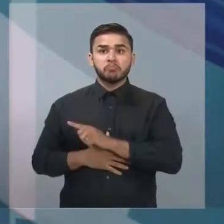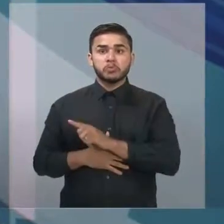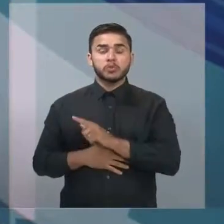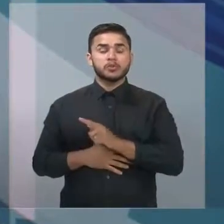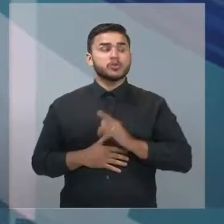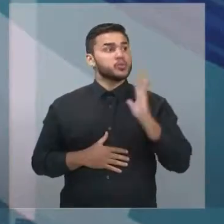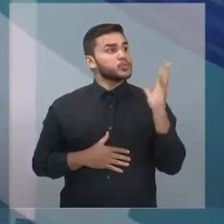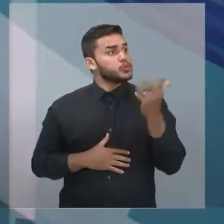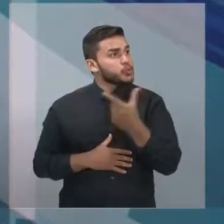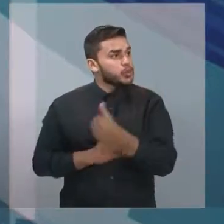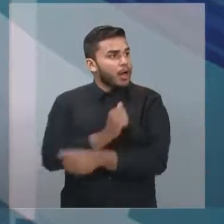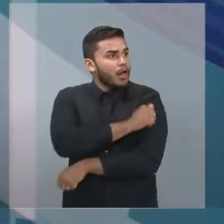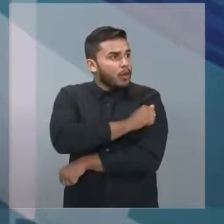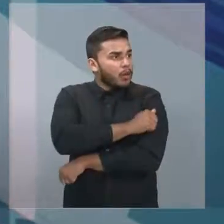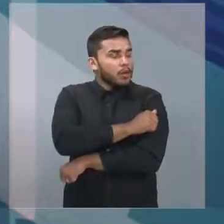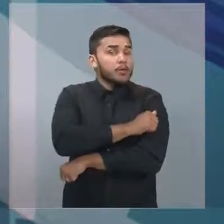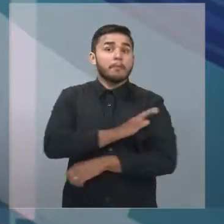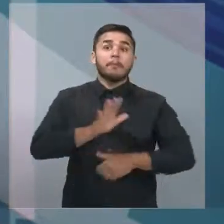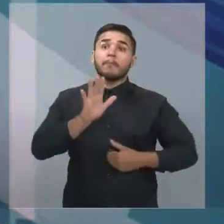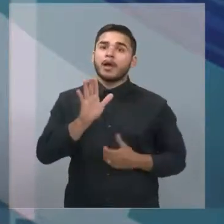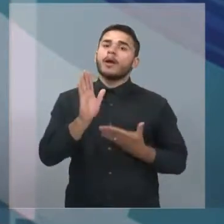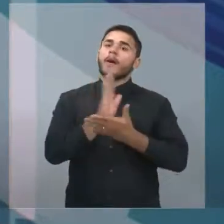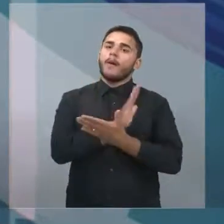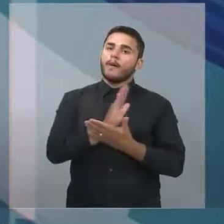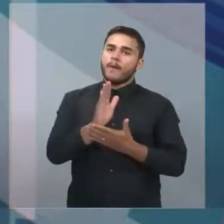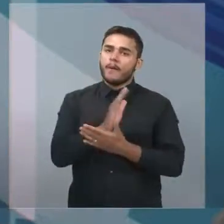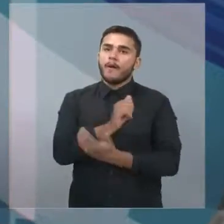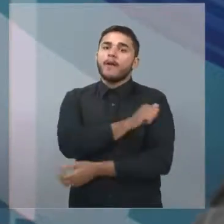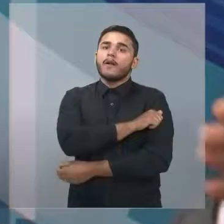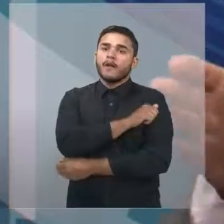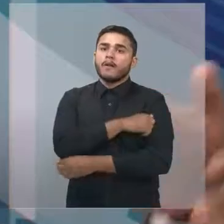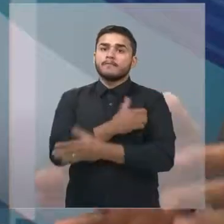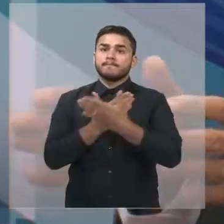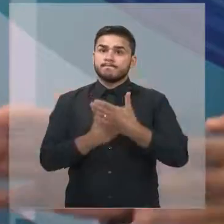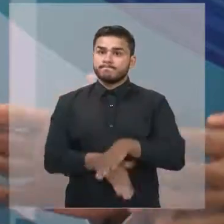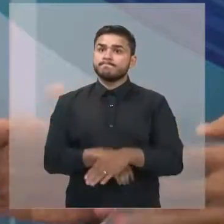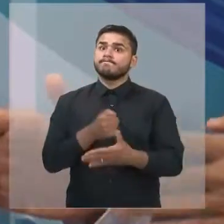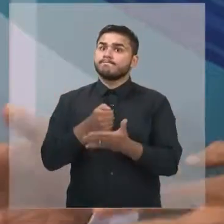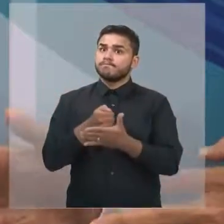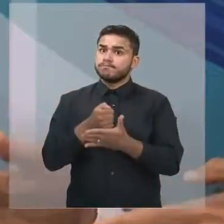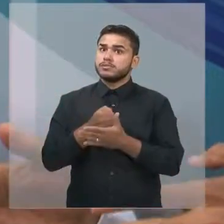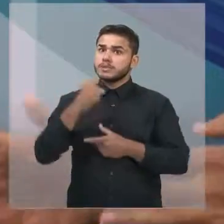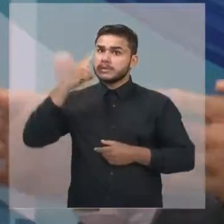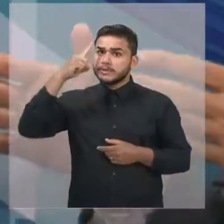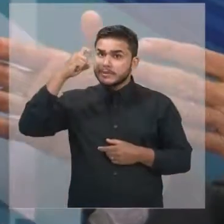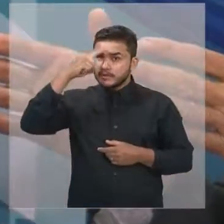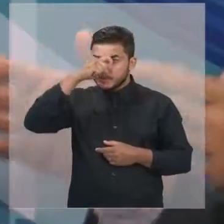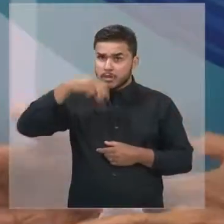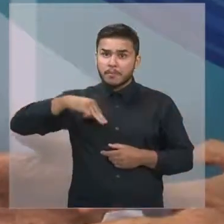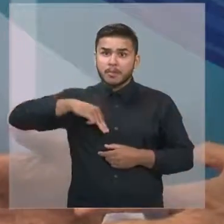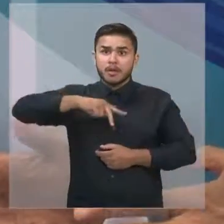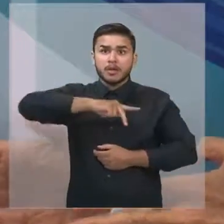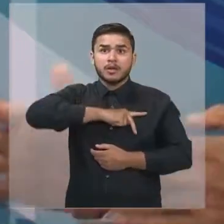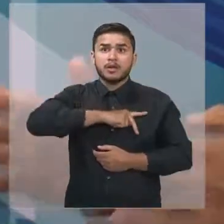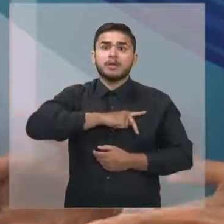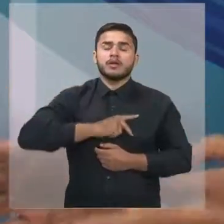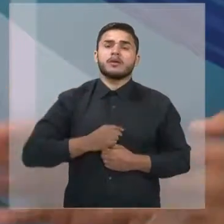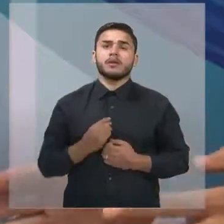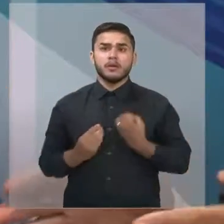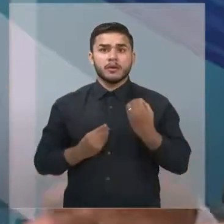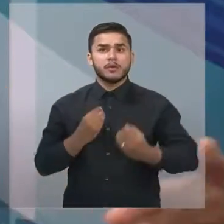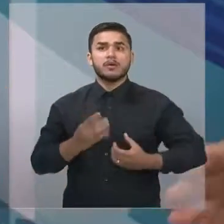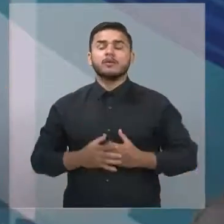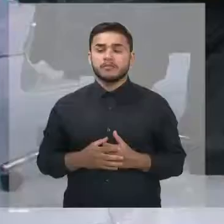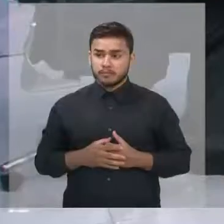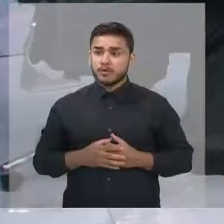as escolas, ou com todos os alunos, mas com os alunos selecionados nesses concursos rigorosos do Ministério Público e